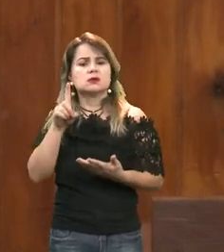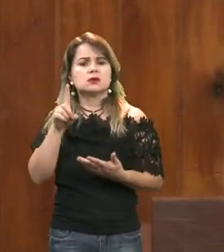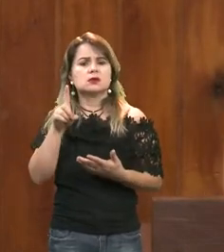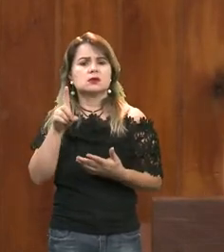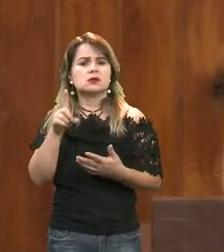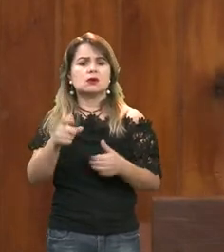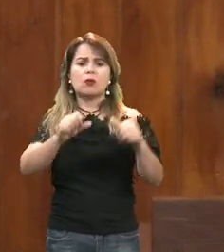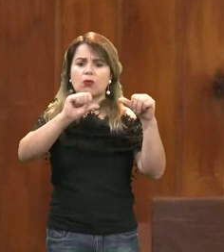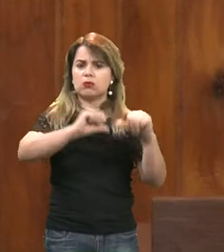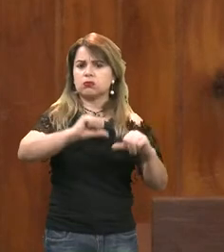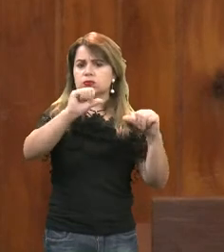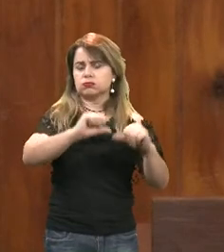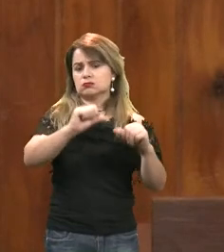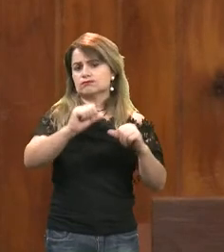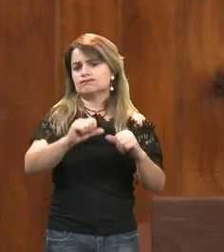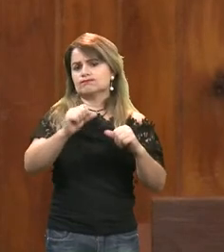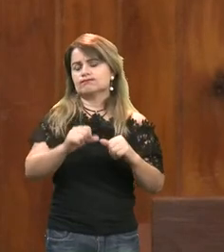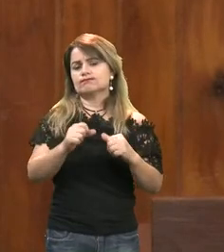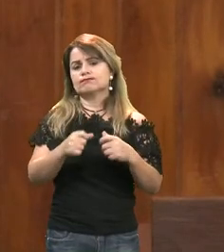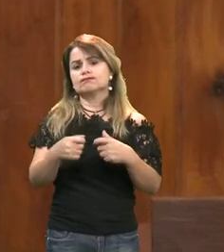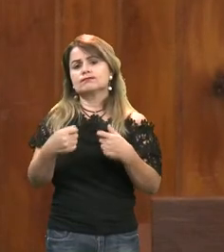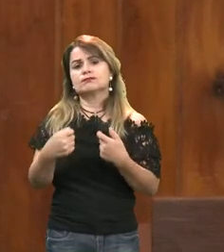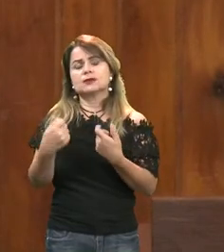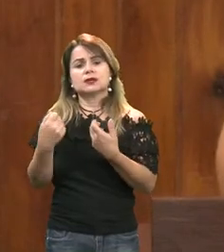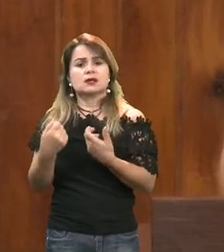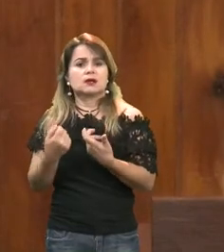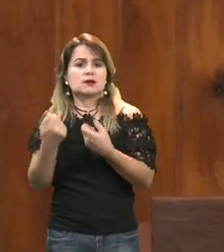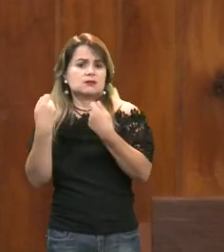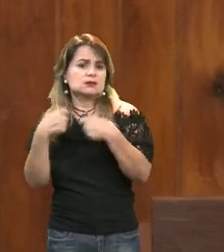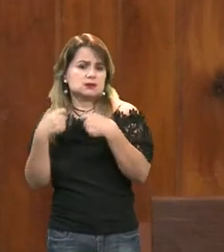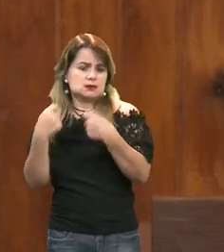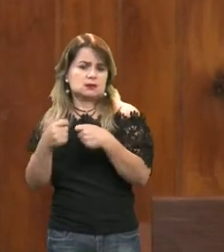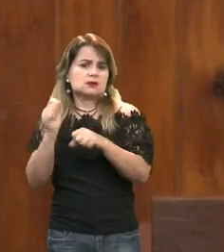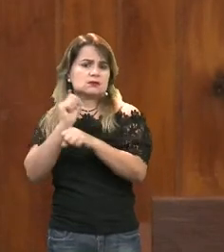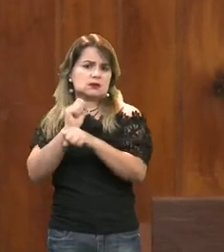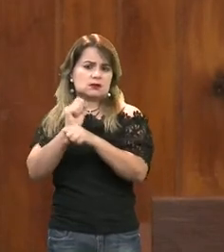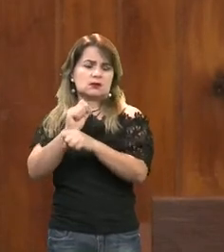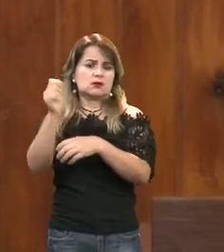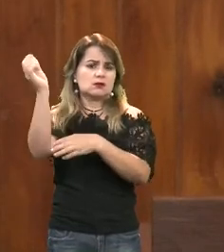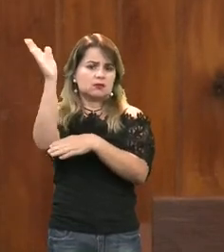Brasil arcaico que nós estamos em relação à cannabis medicinal?